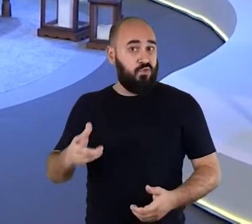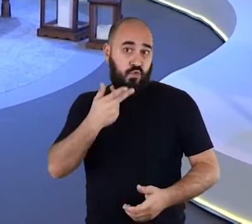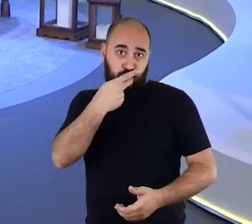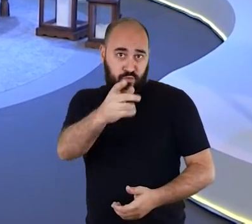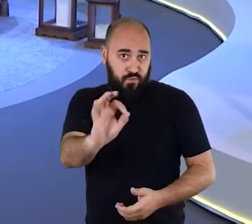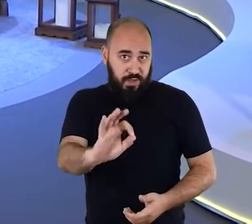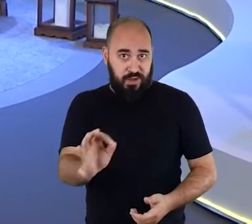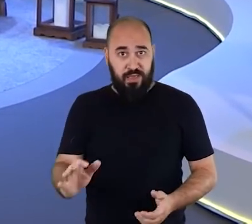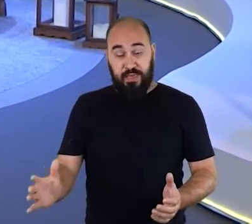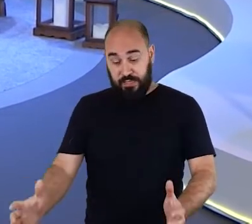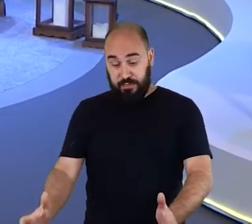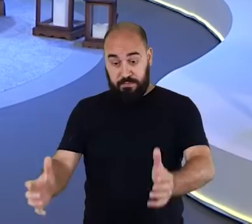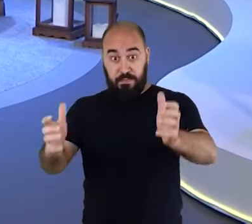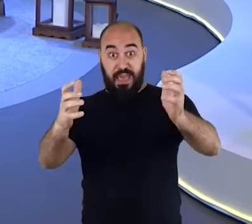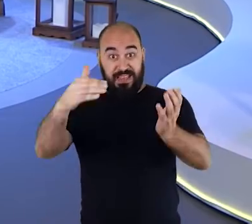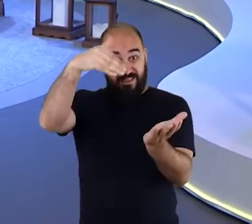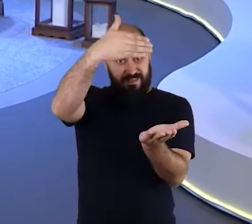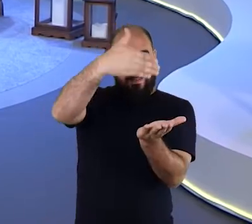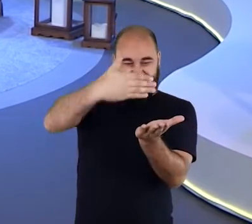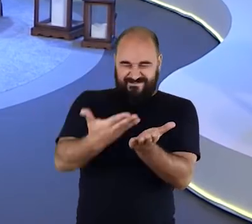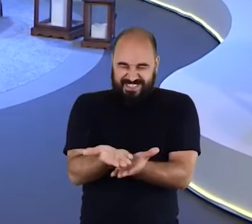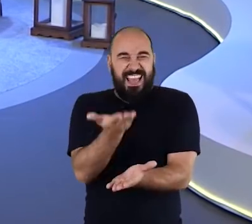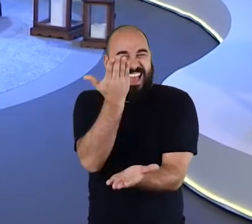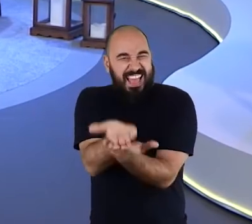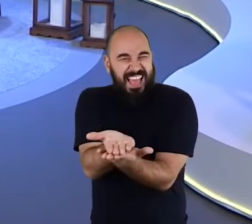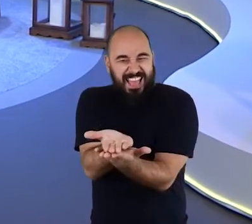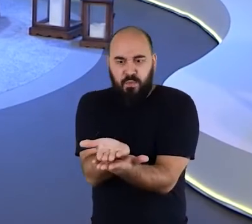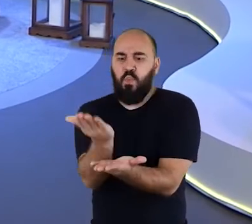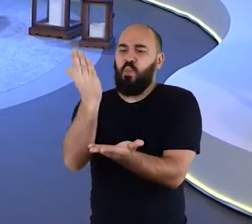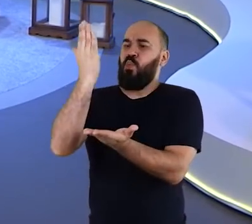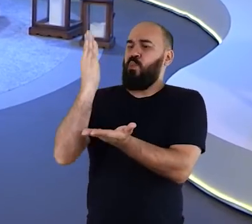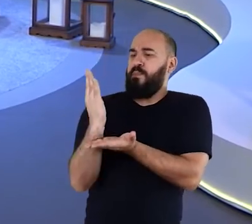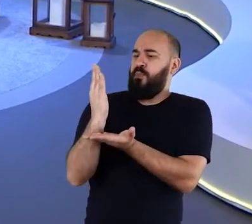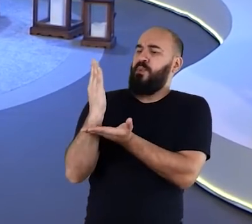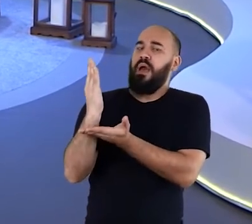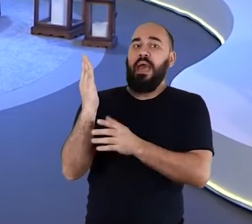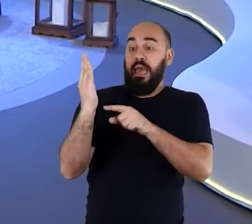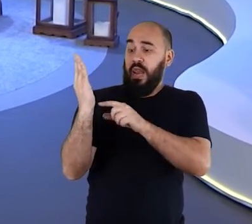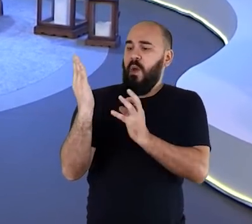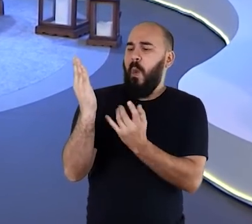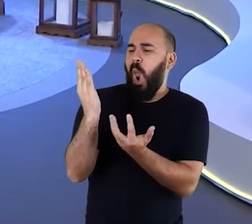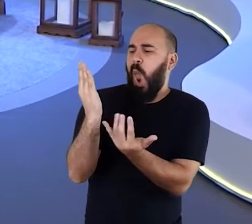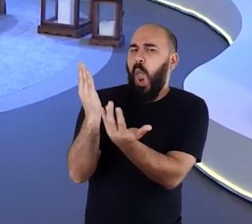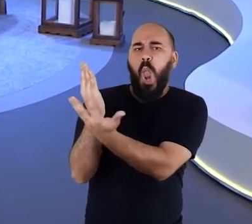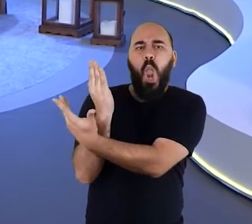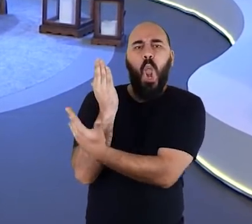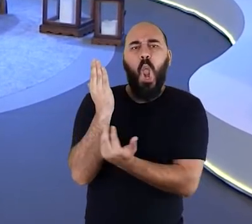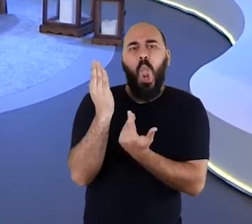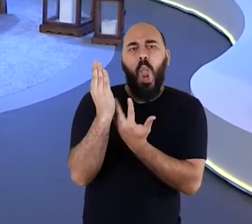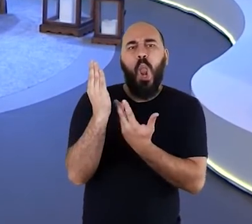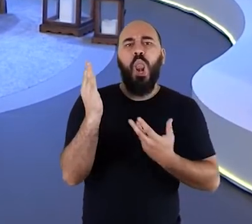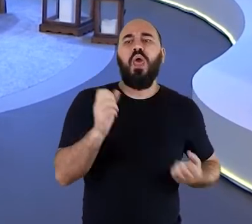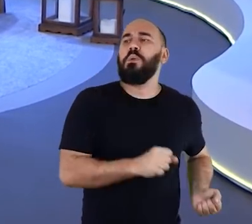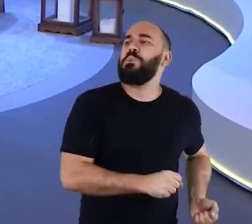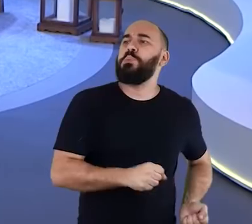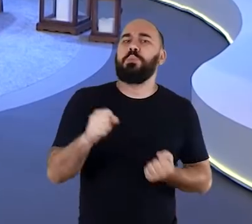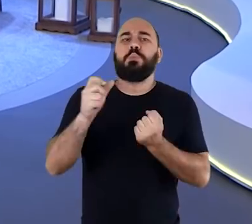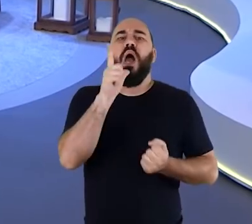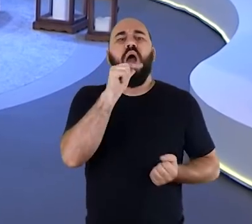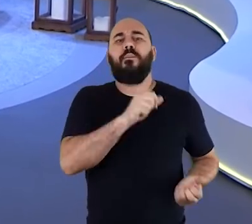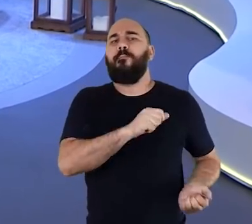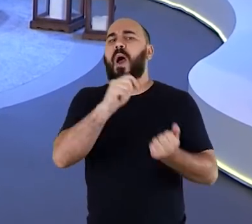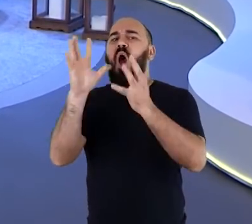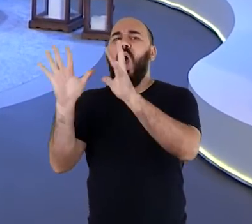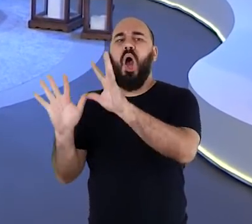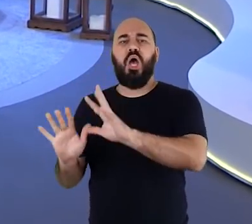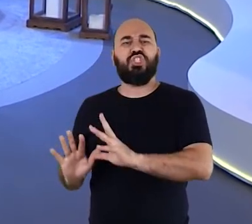e depois jogaram água fria. À medida que a pedra recebia fogo e água, eles batiam com martelos e ela,